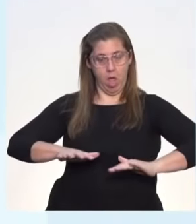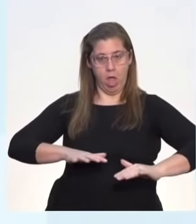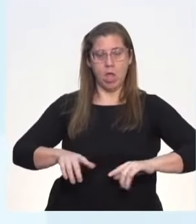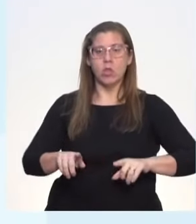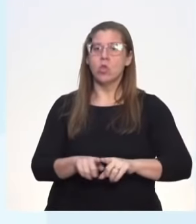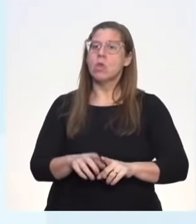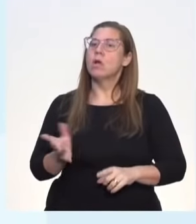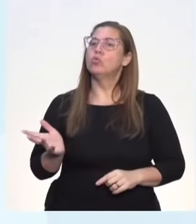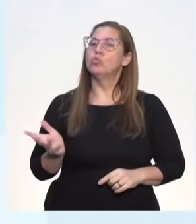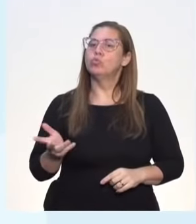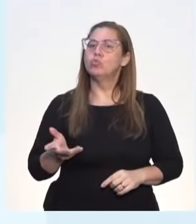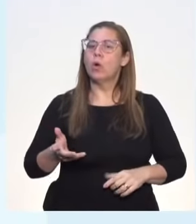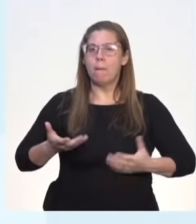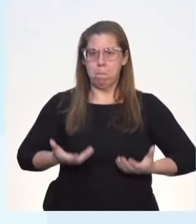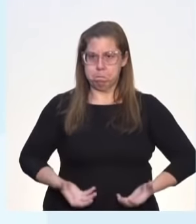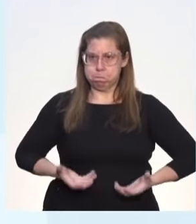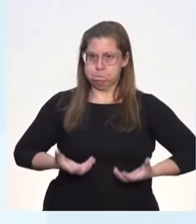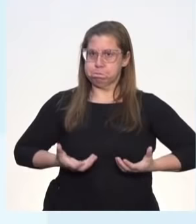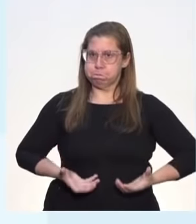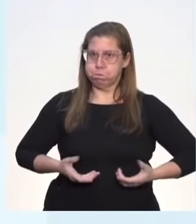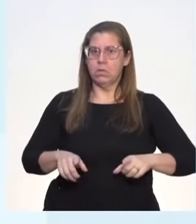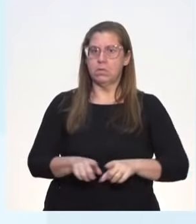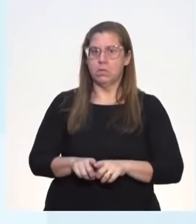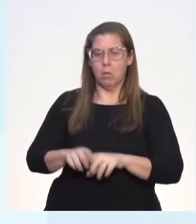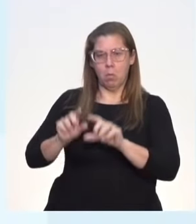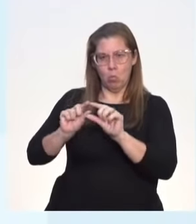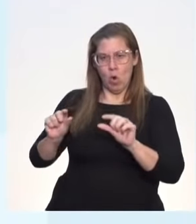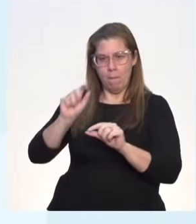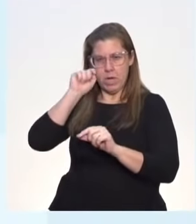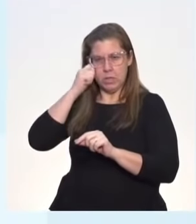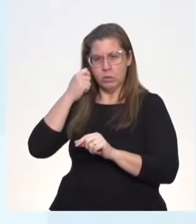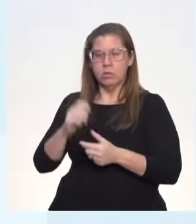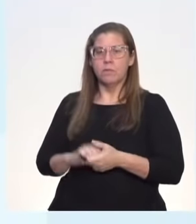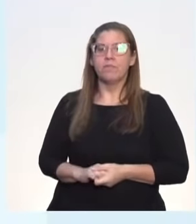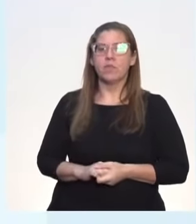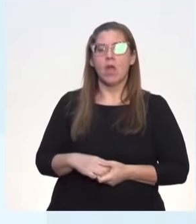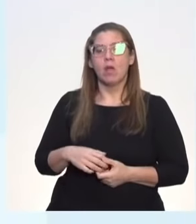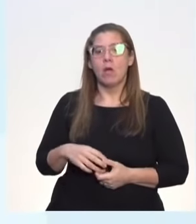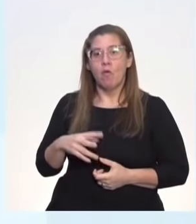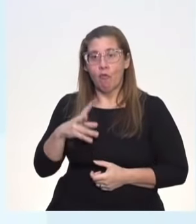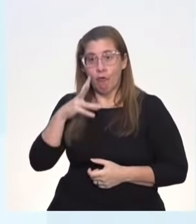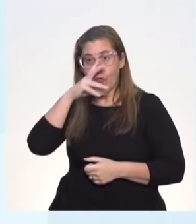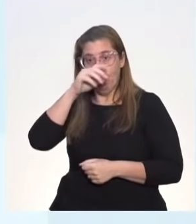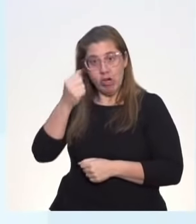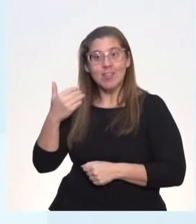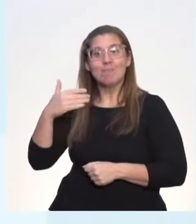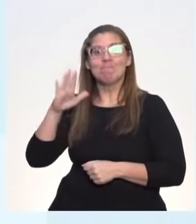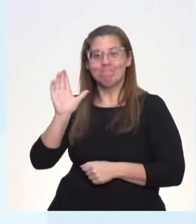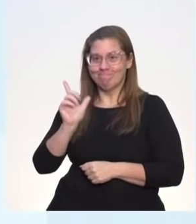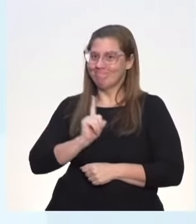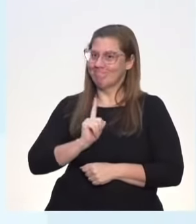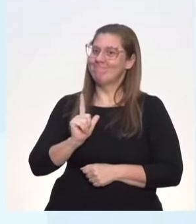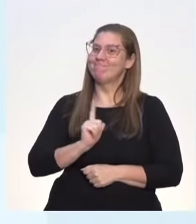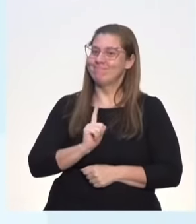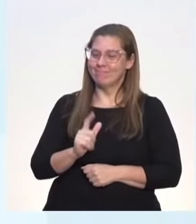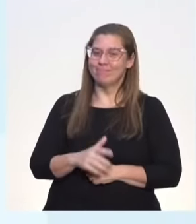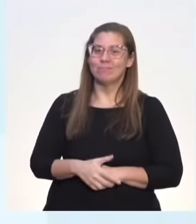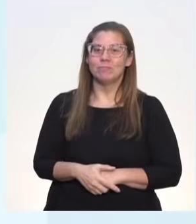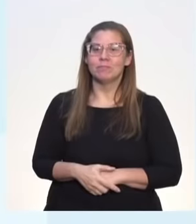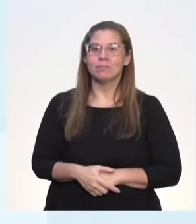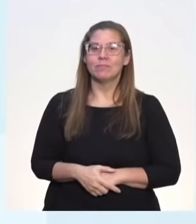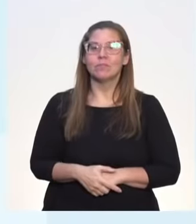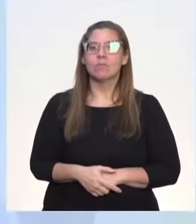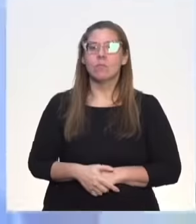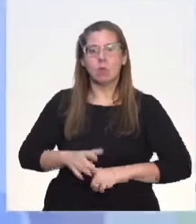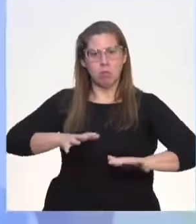EA velocidade de um corpo tá em grifo aí Tá grifado maior a sua energia cinética e aí é maior